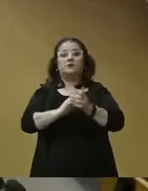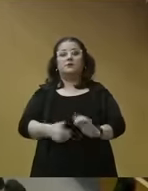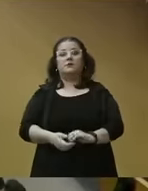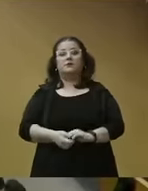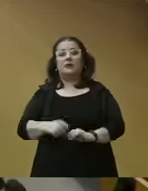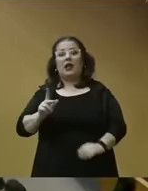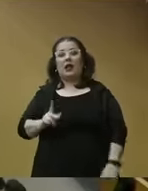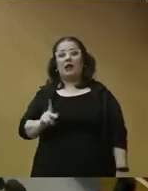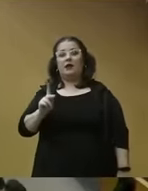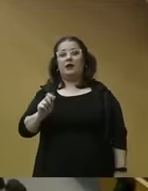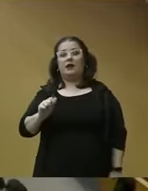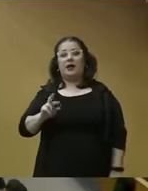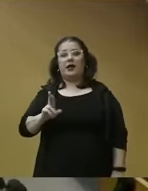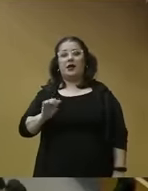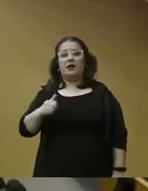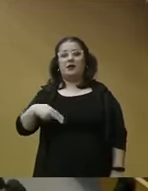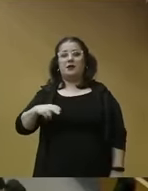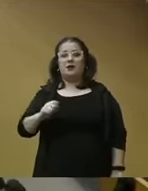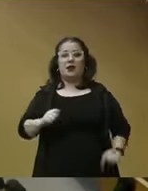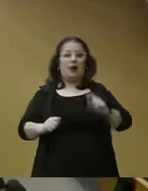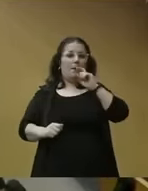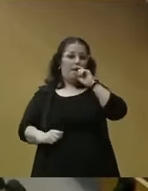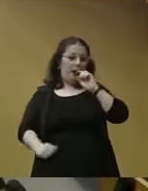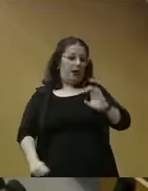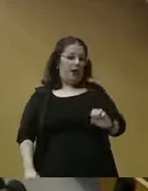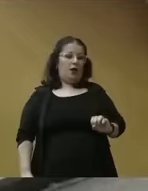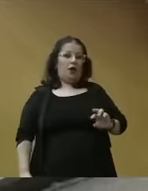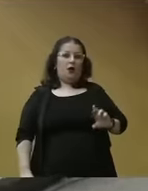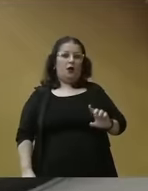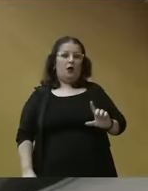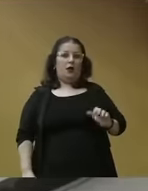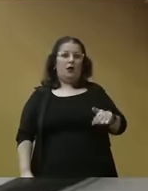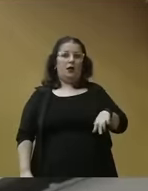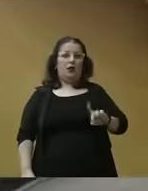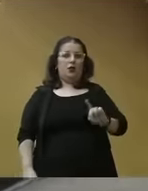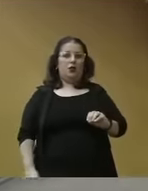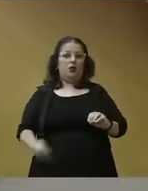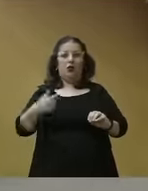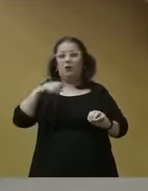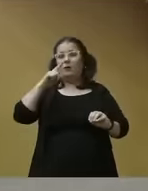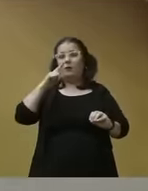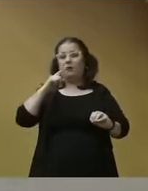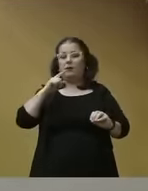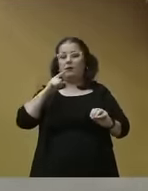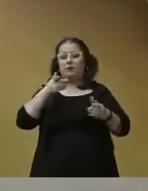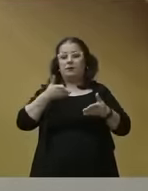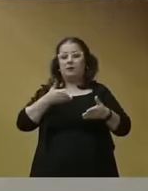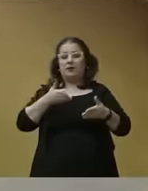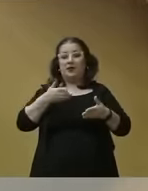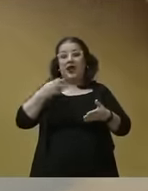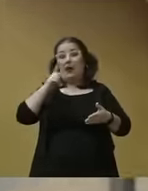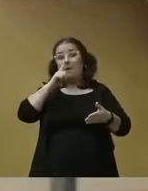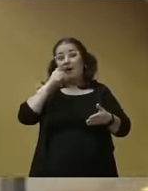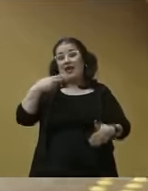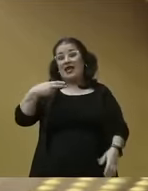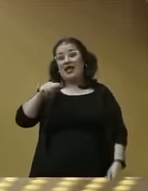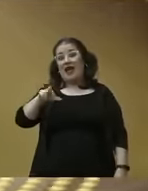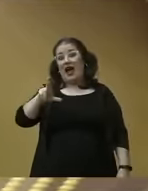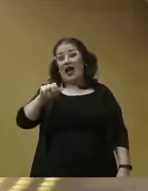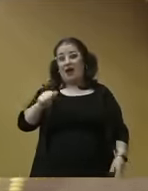Karina Schmidt Nunes, filha de Orlando Nunes e Nara Schmidt, natural de Pelotas.